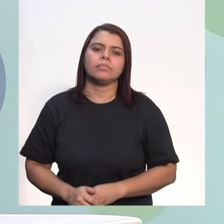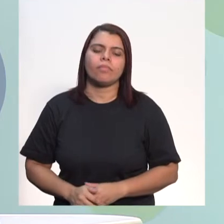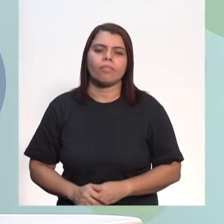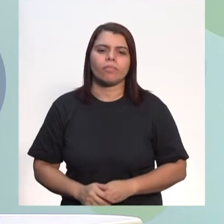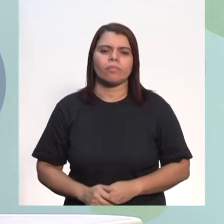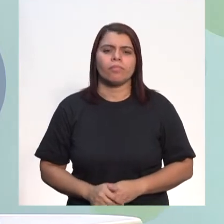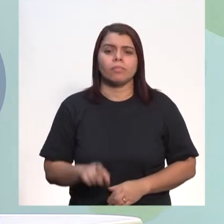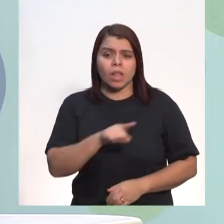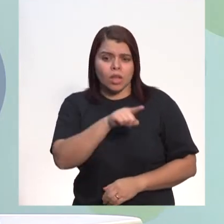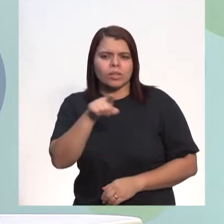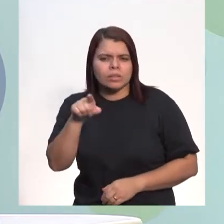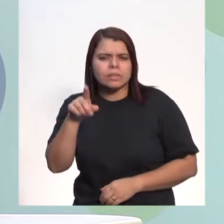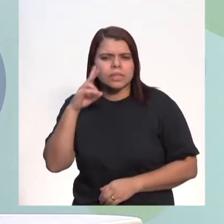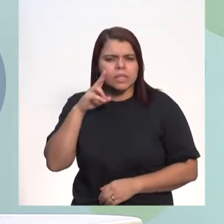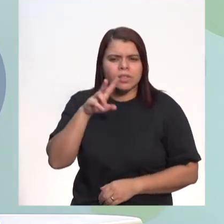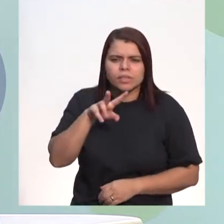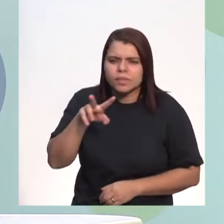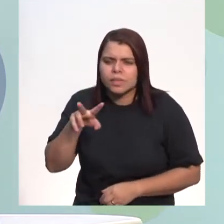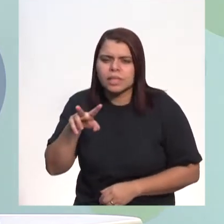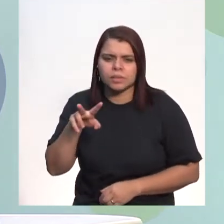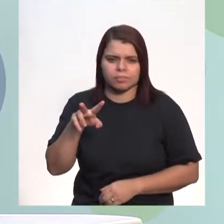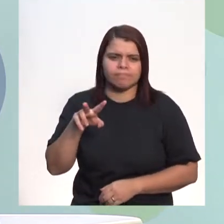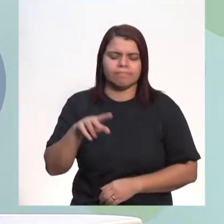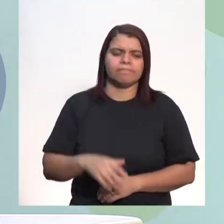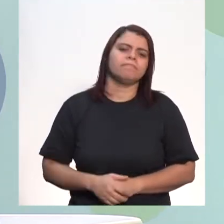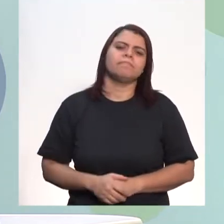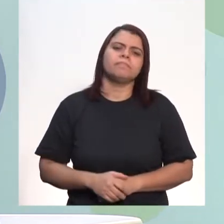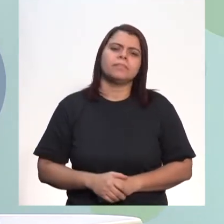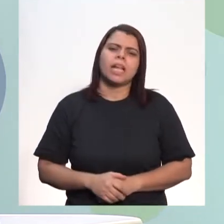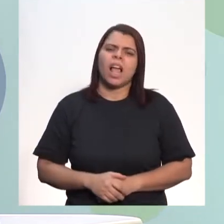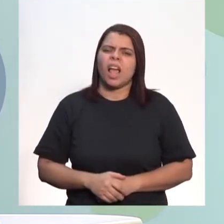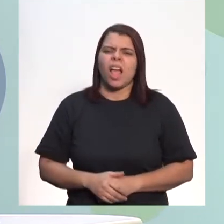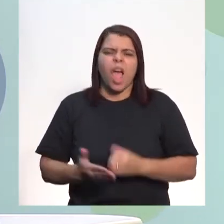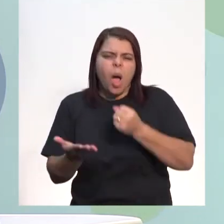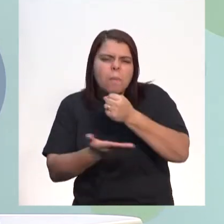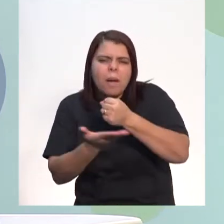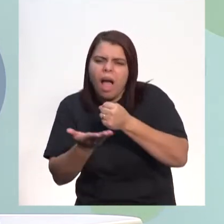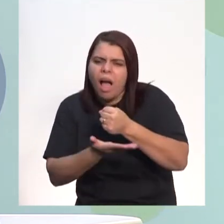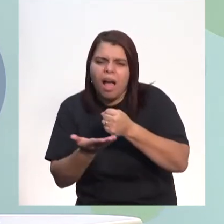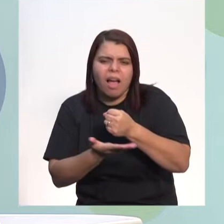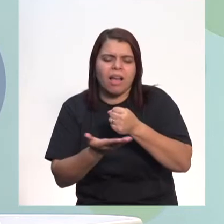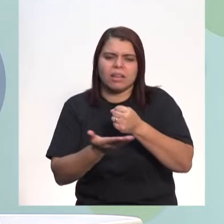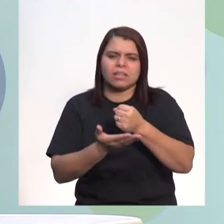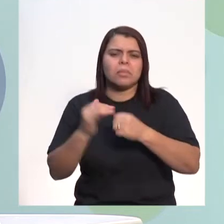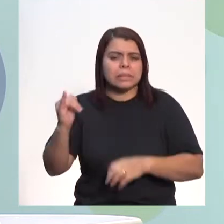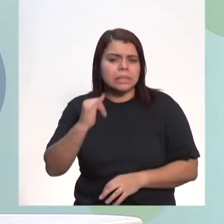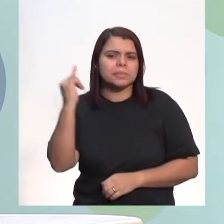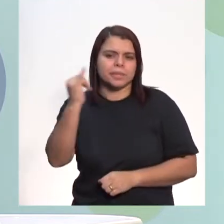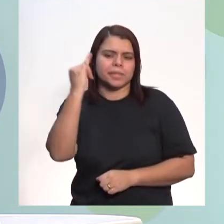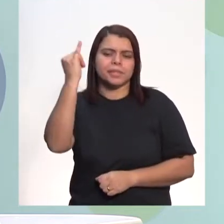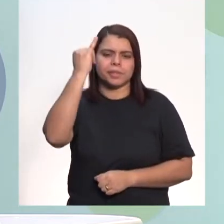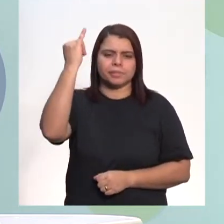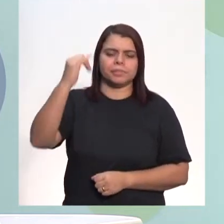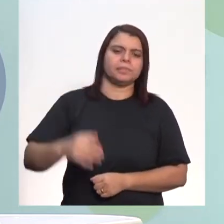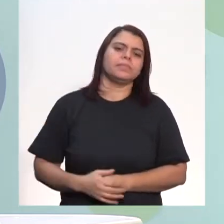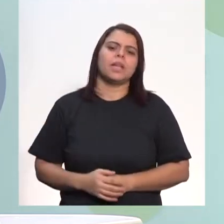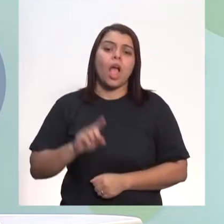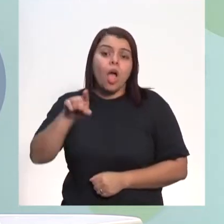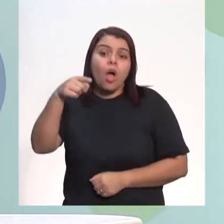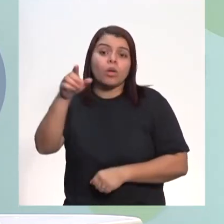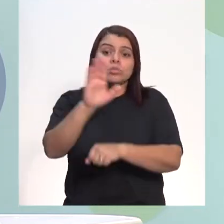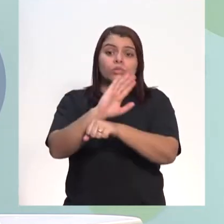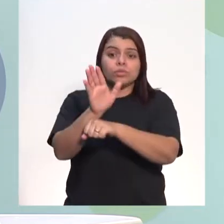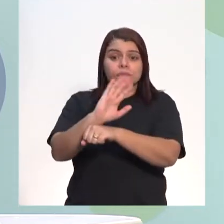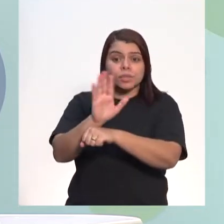Então, vocês viram, né? É um vídeo, é uma pílula com informações básicas, mas informações importantes. Nós temos um outro vídeo